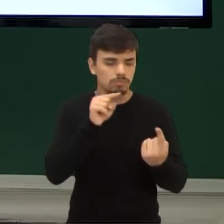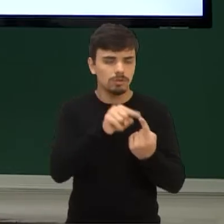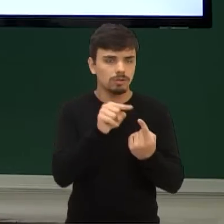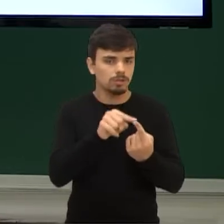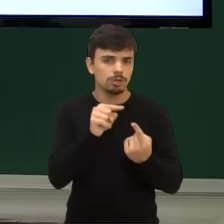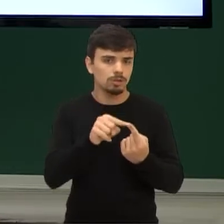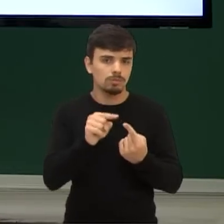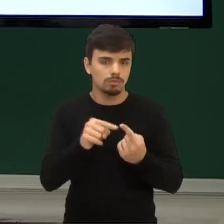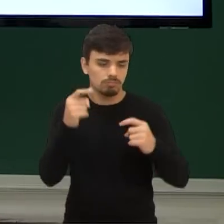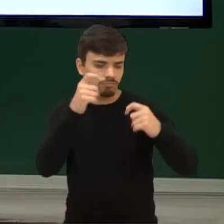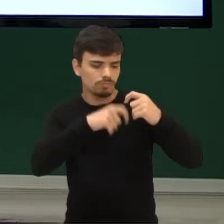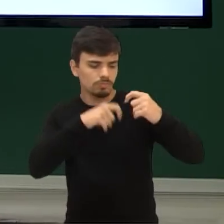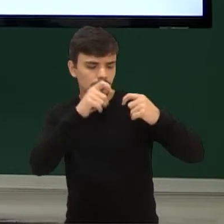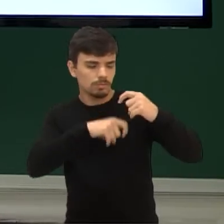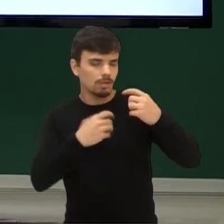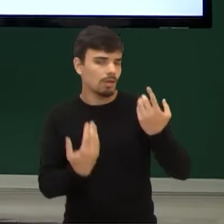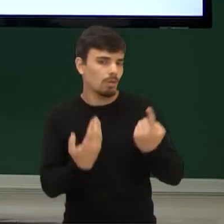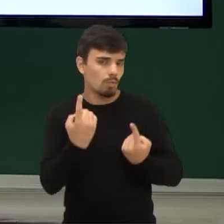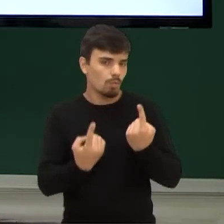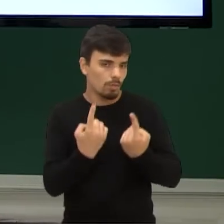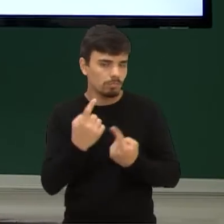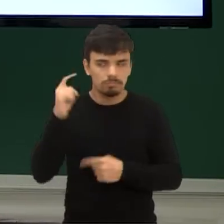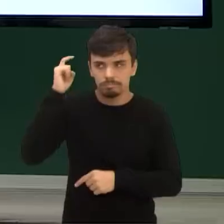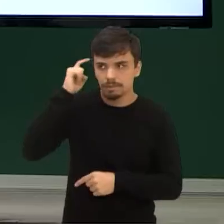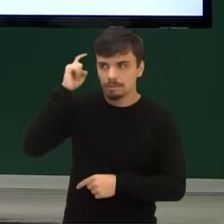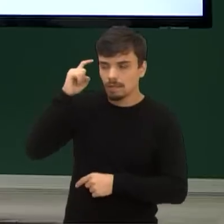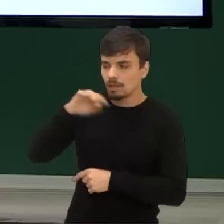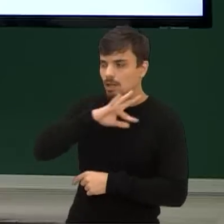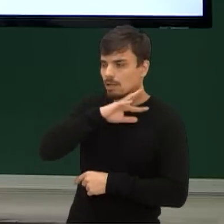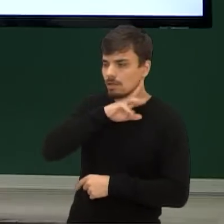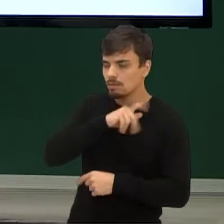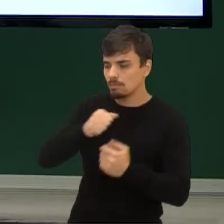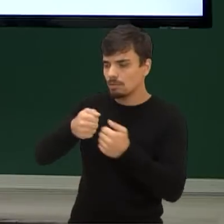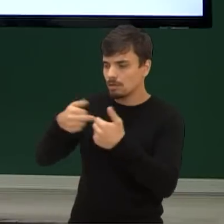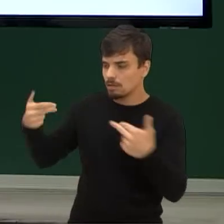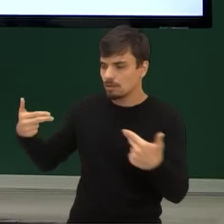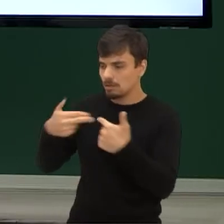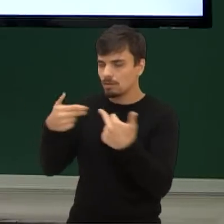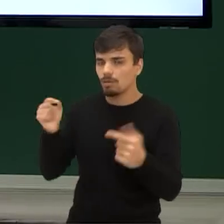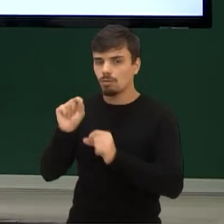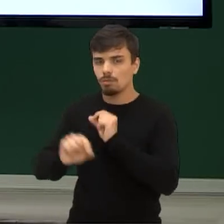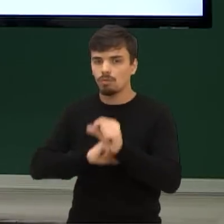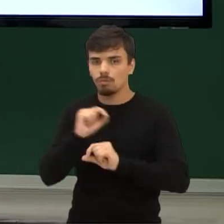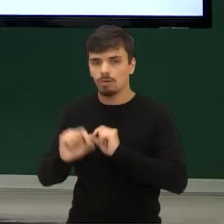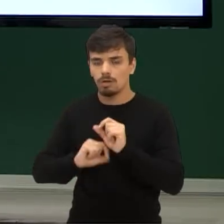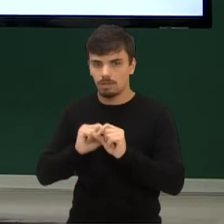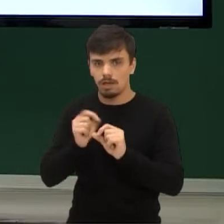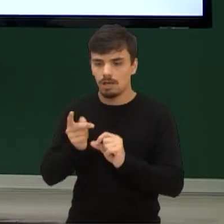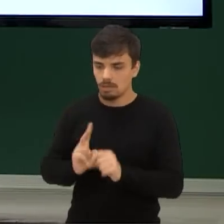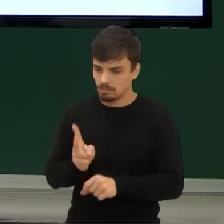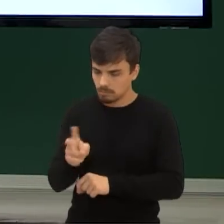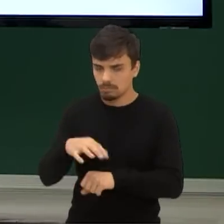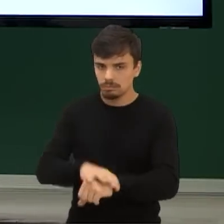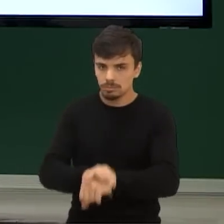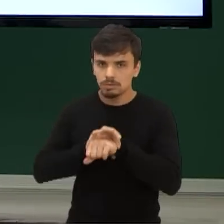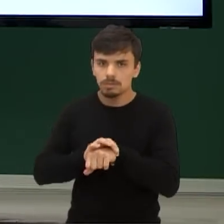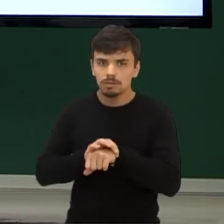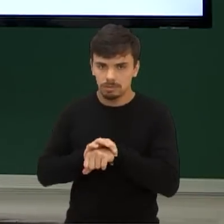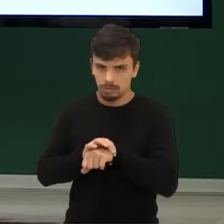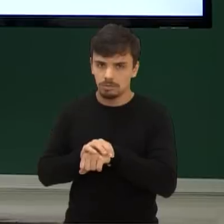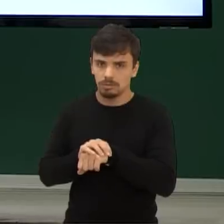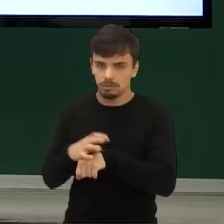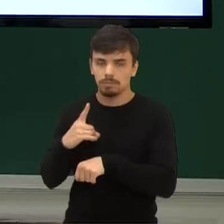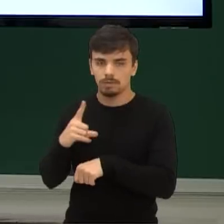sexual? Pensando em animais como um todo, é garantir a continuidade das espécies, é gerar